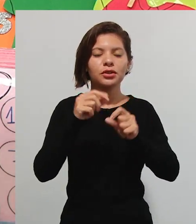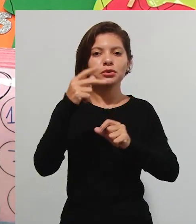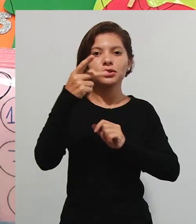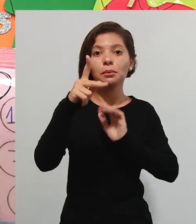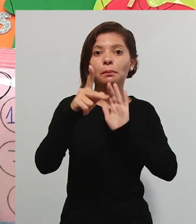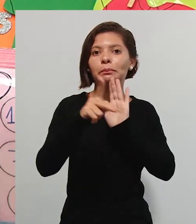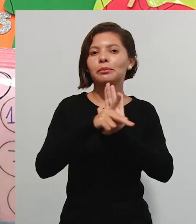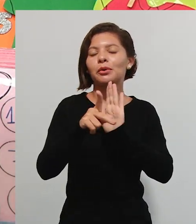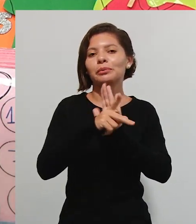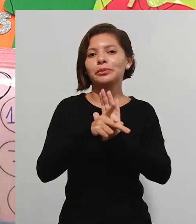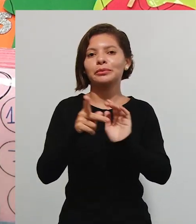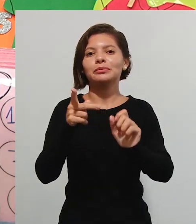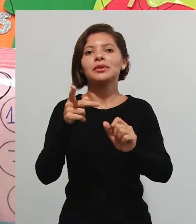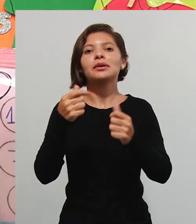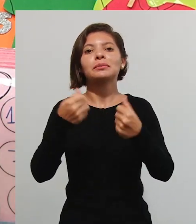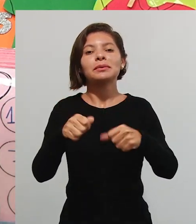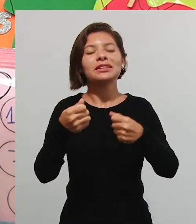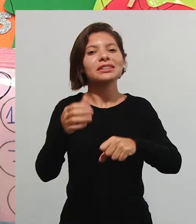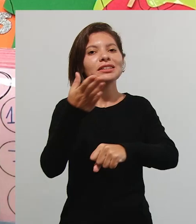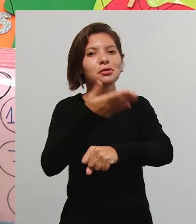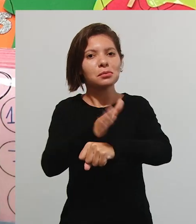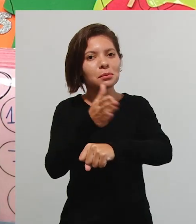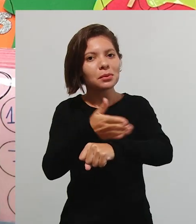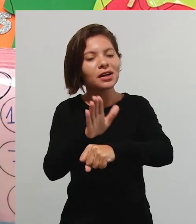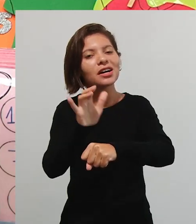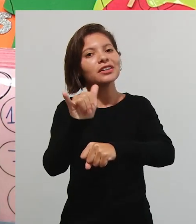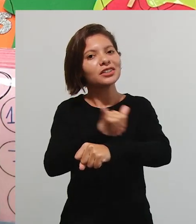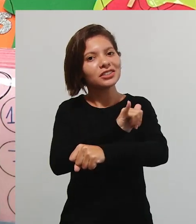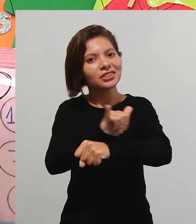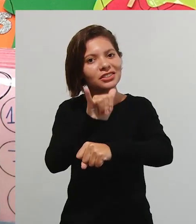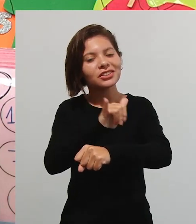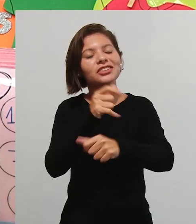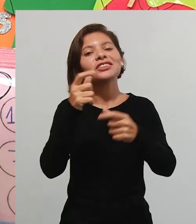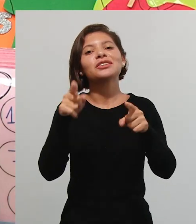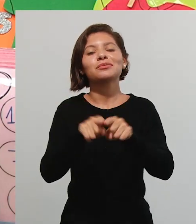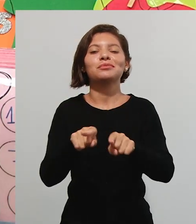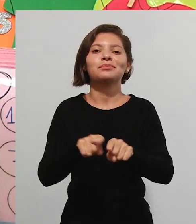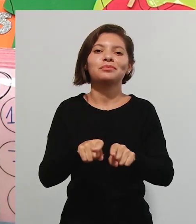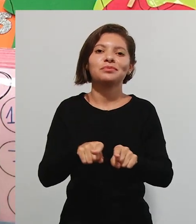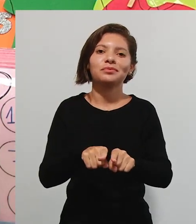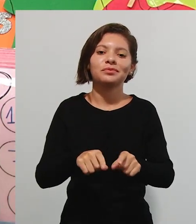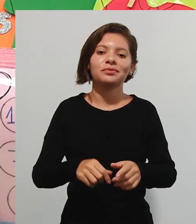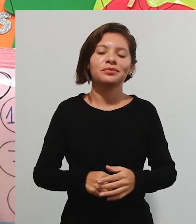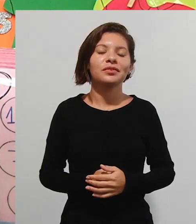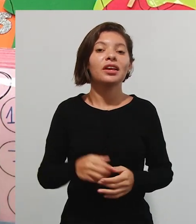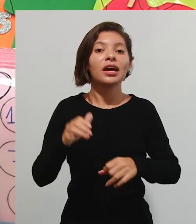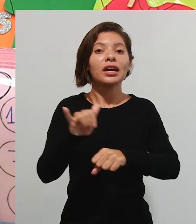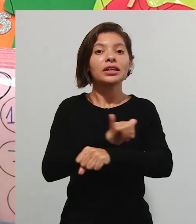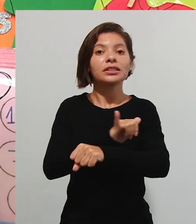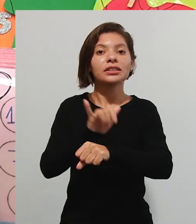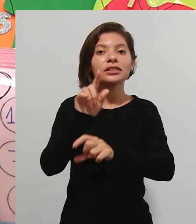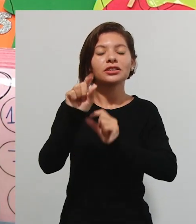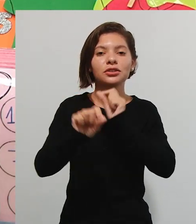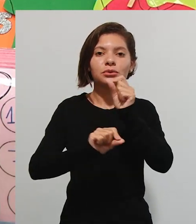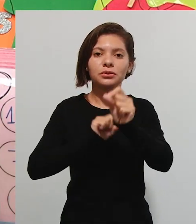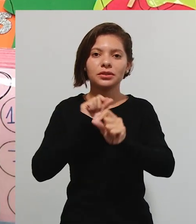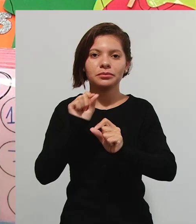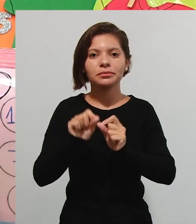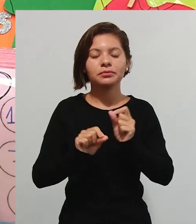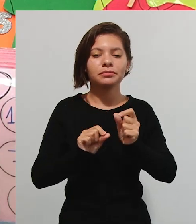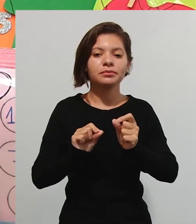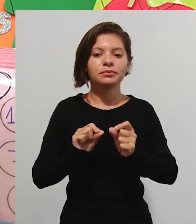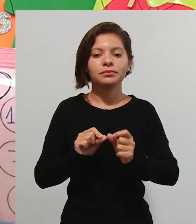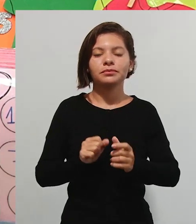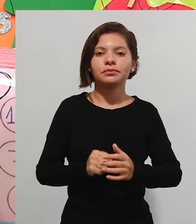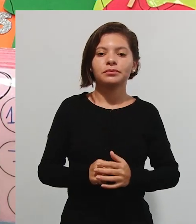arcabouço de práticas, de possibilidades, de estratégias didáticas. Lembrando que a estratégia didática, em si, ela